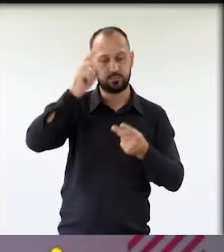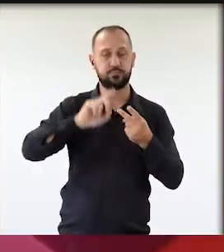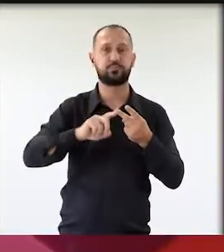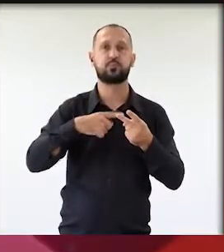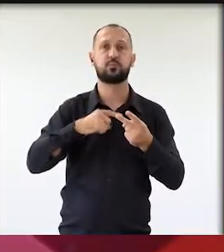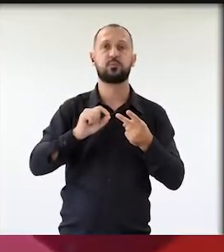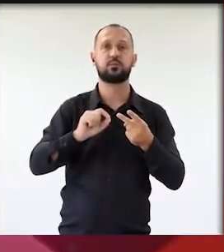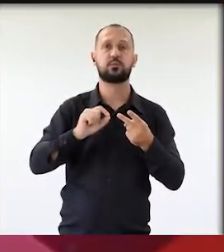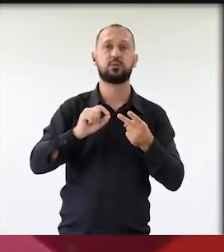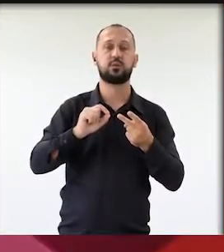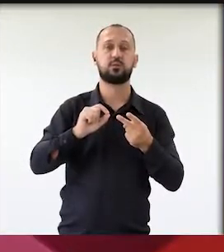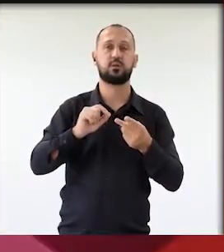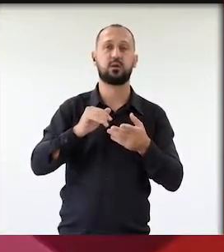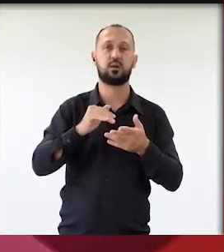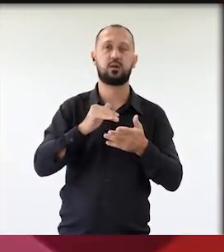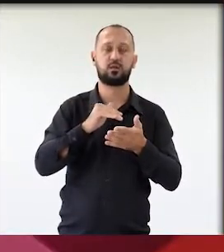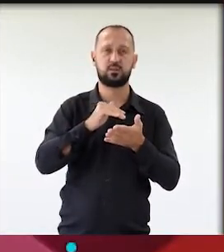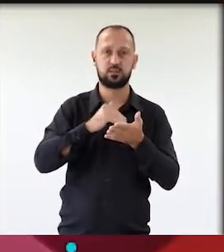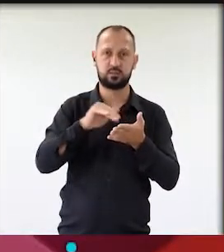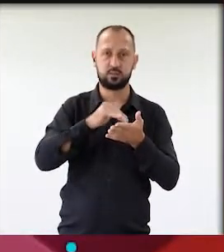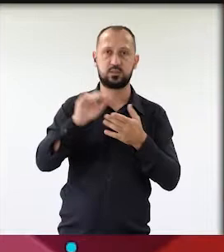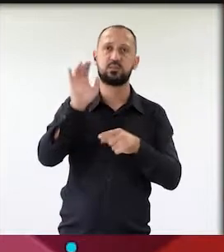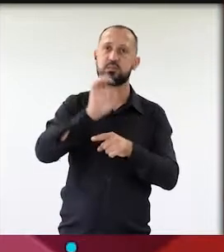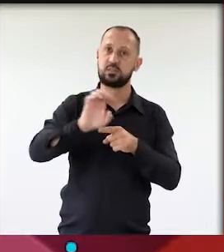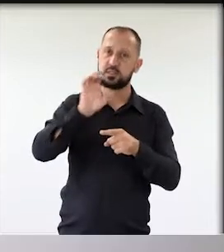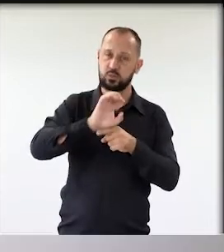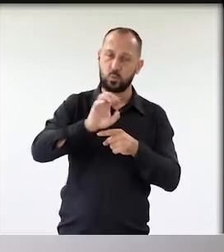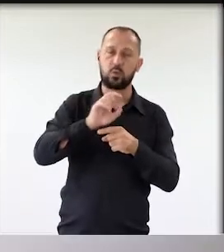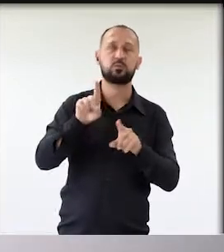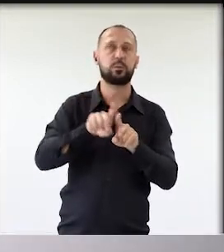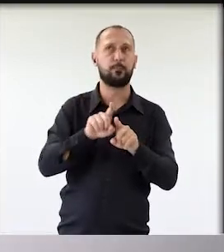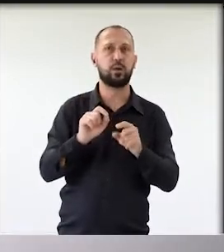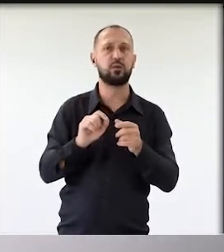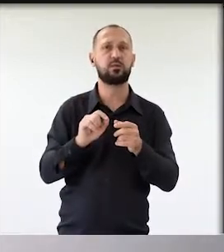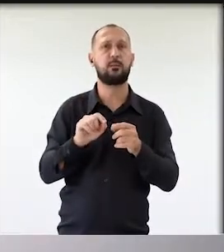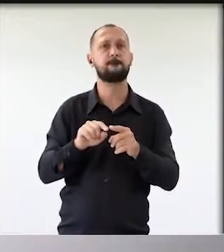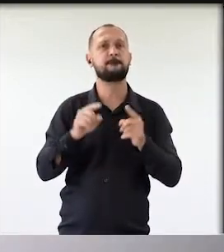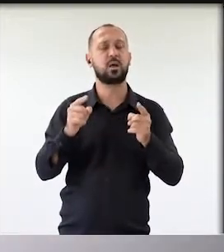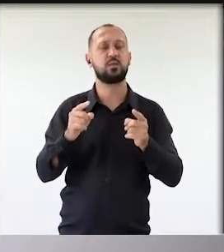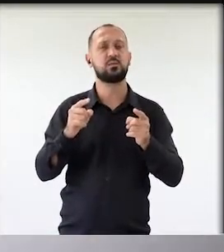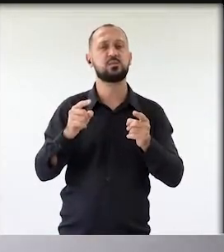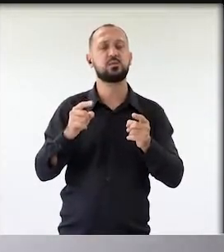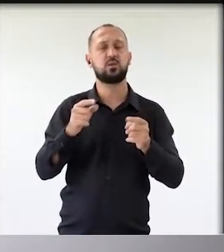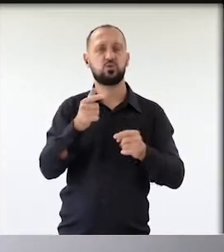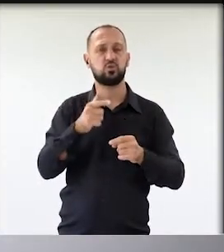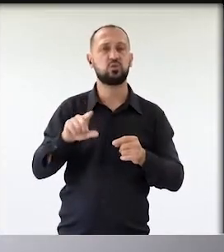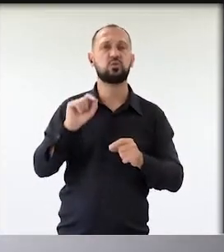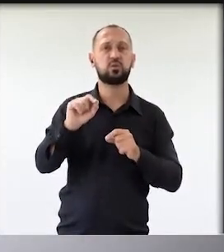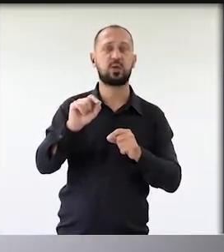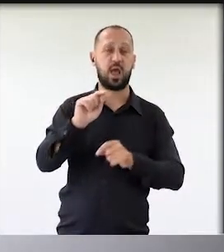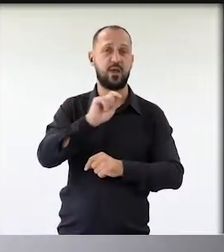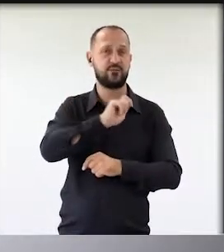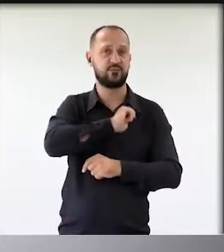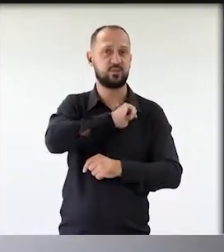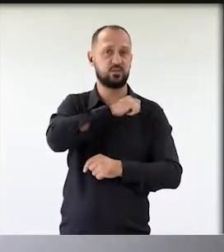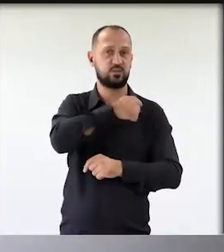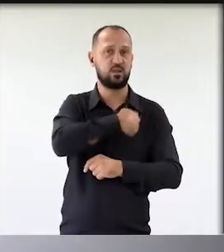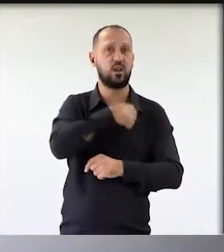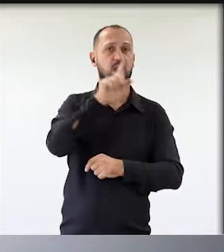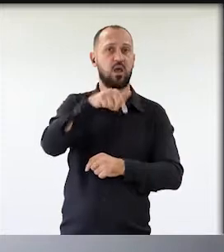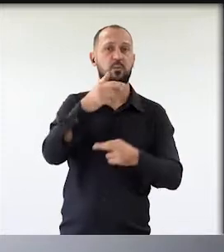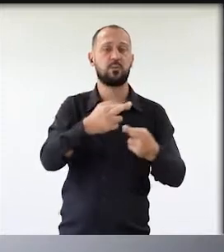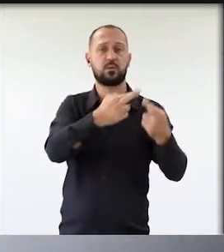Social no município, nós temos as secretarias estaduais também, mas eu volto a dizer que a questão